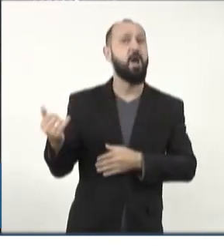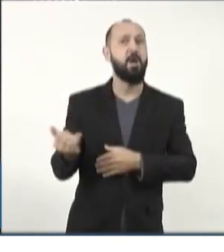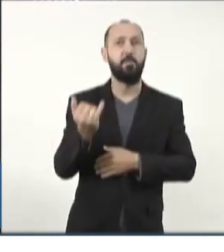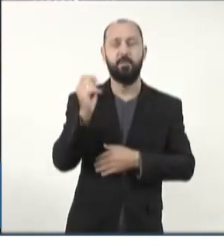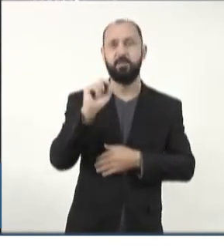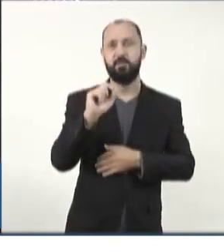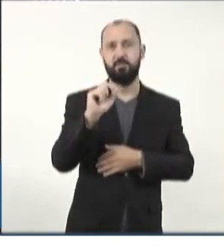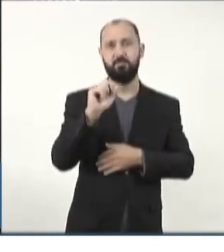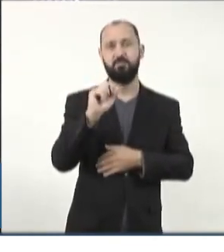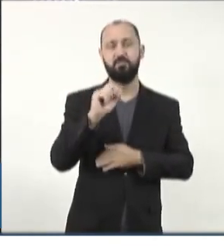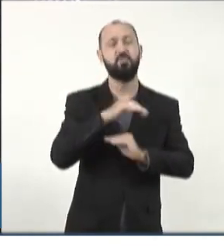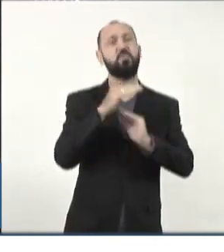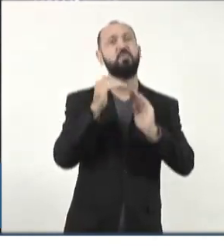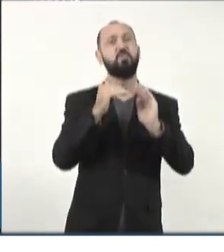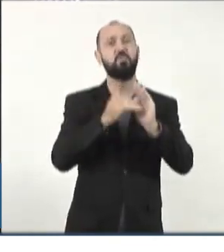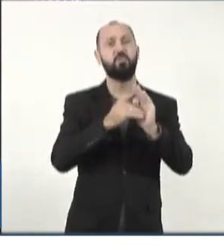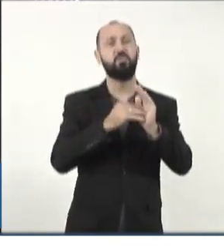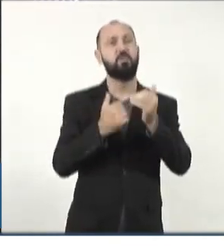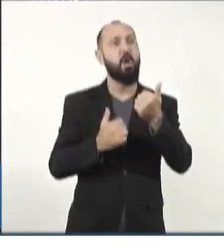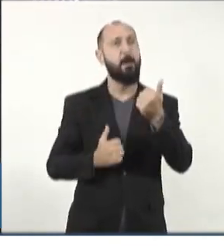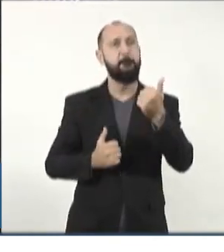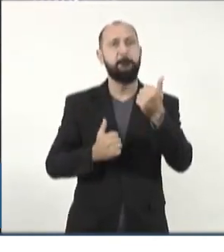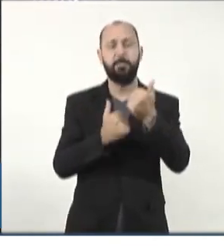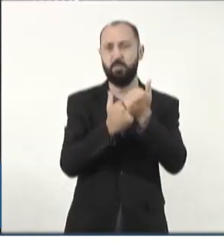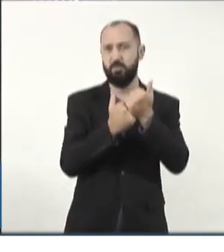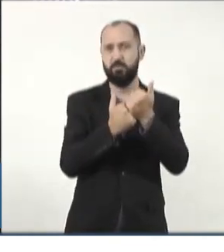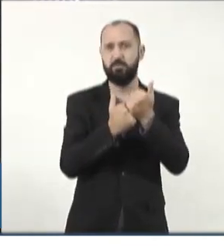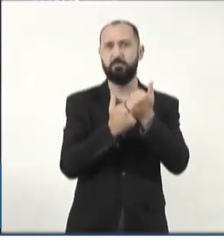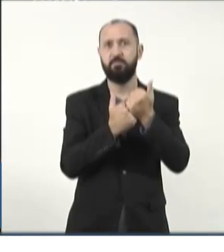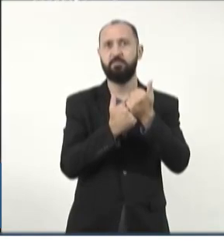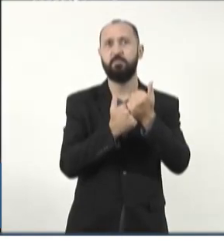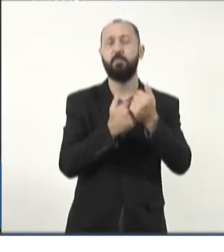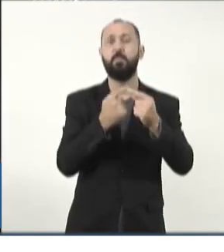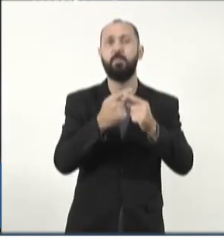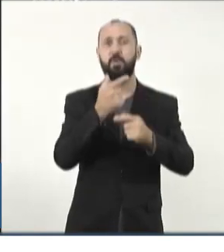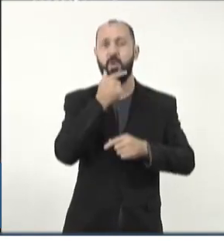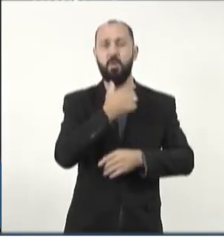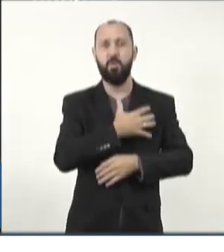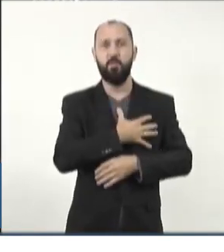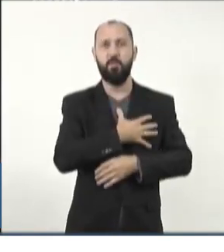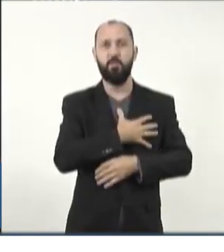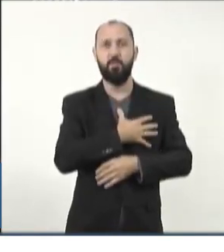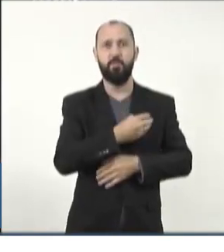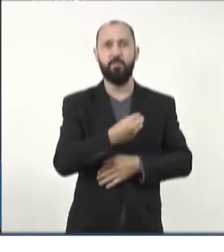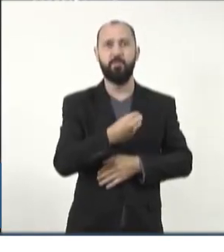importante e todos dão apoio para ela. Porque meu filho